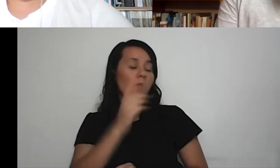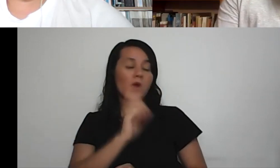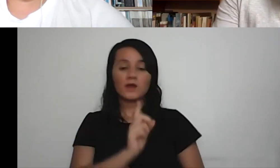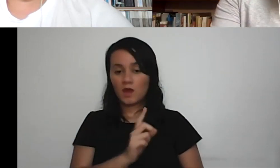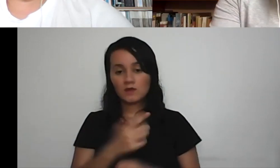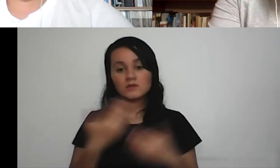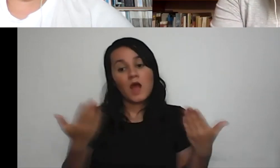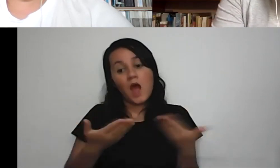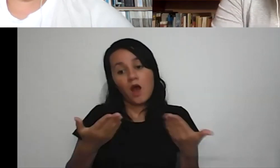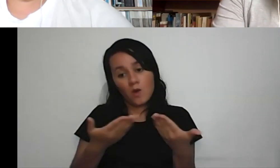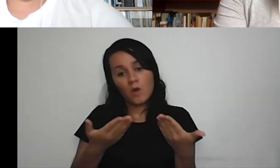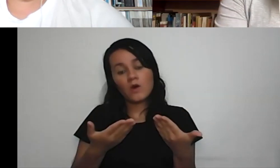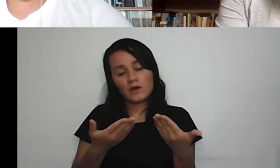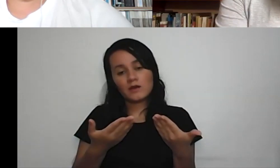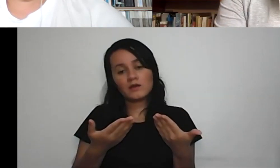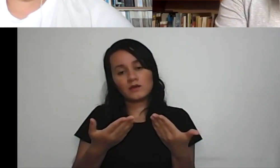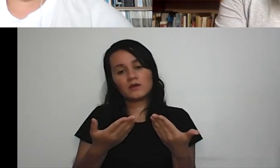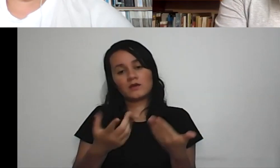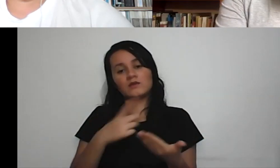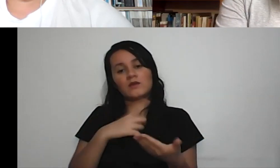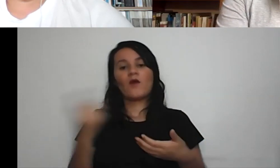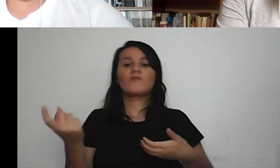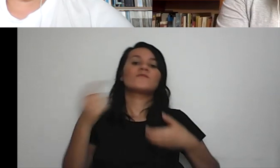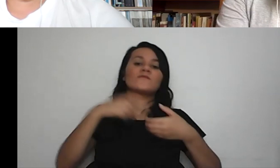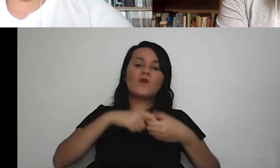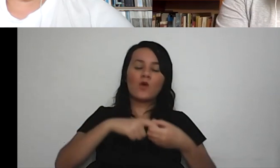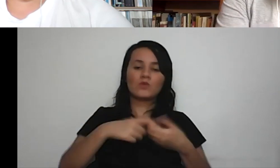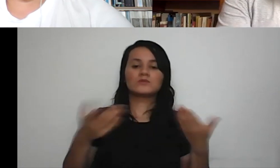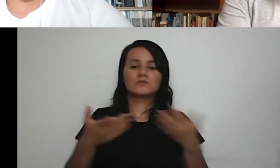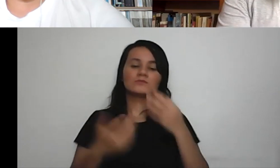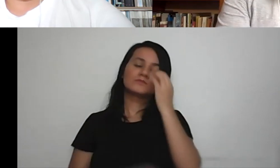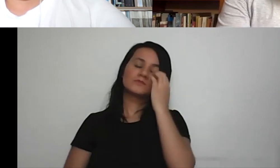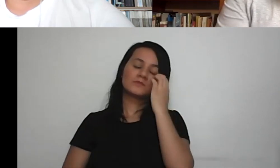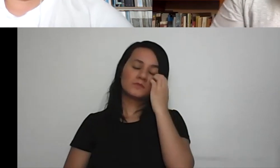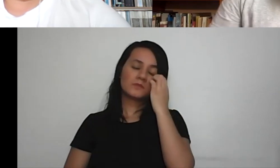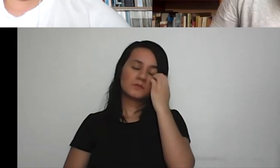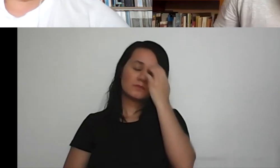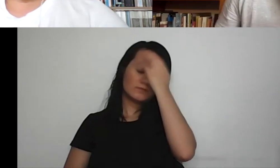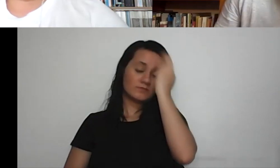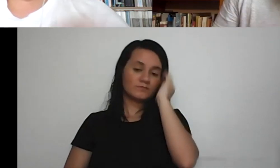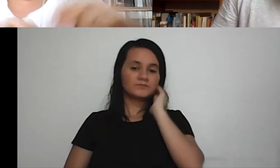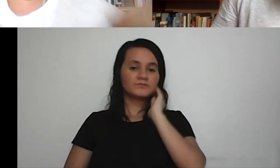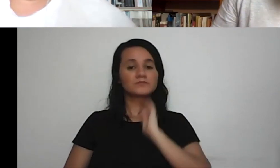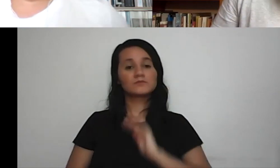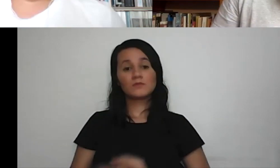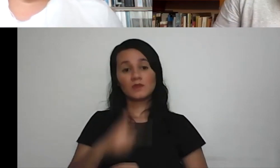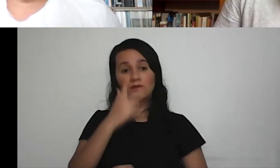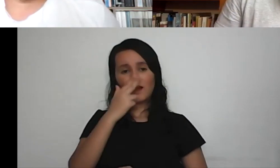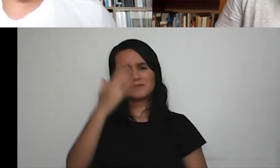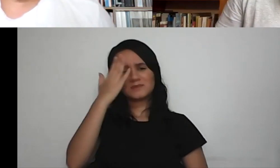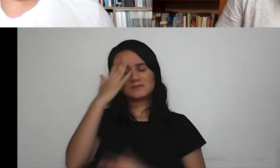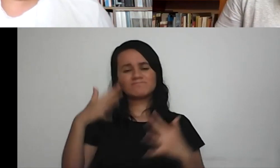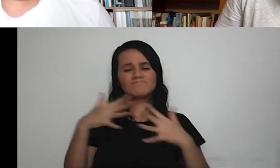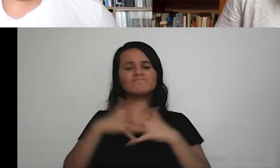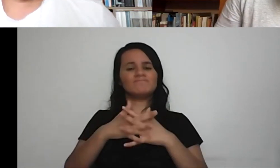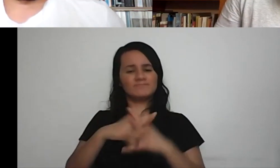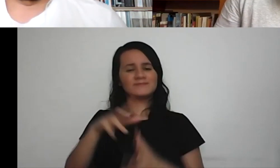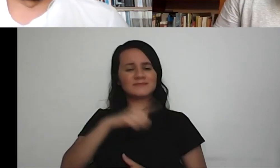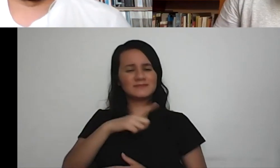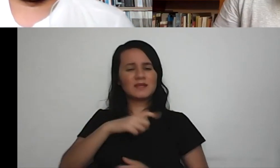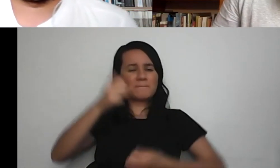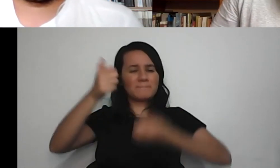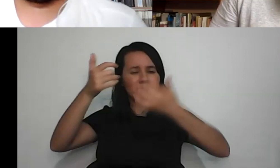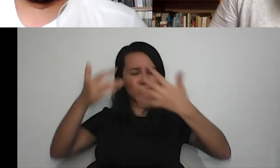agora é retomado, né, nesse movimento. Enfim, é um nó muito complexo, digamos assim. Mas